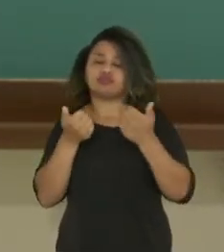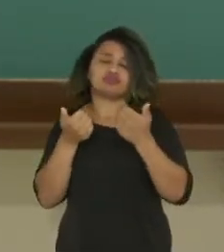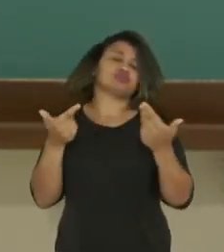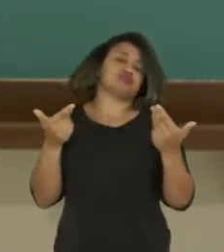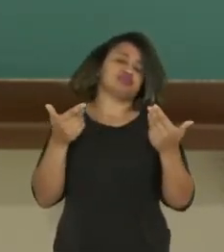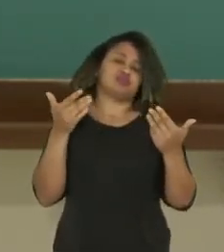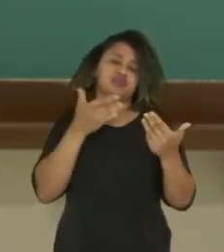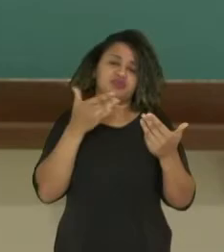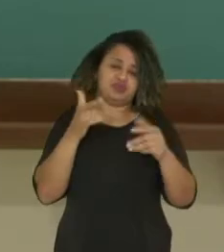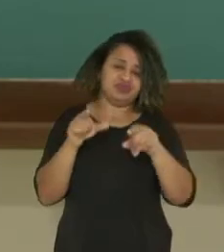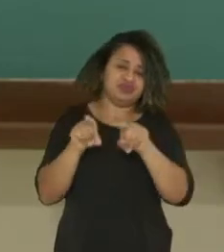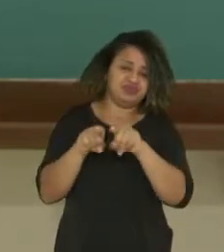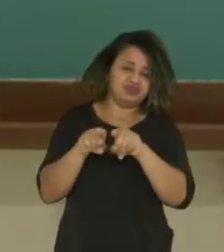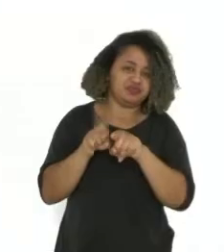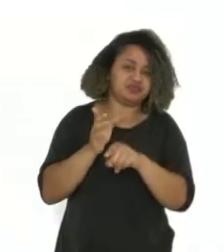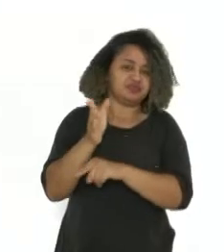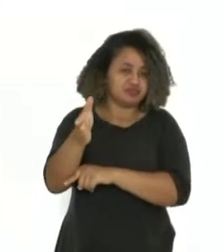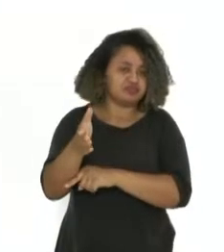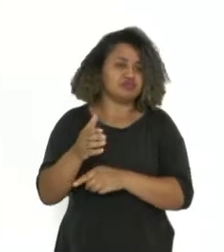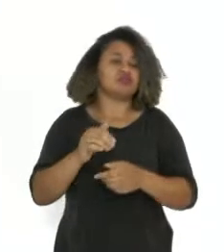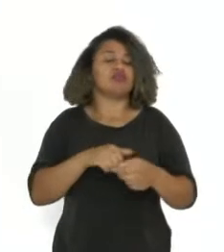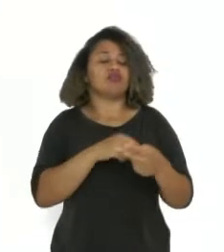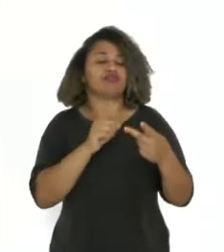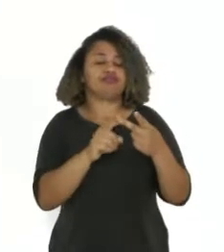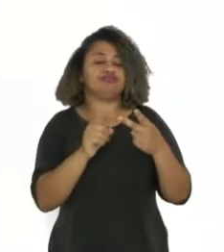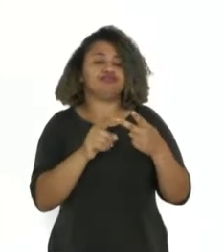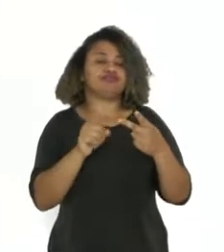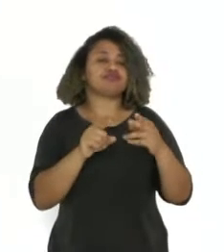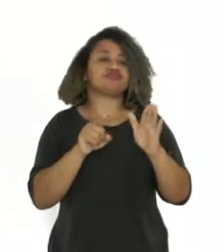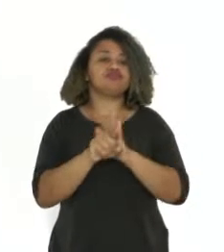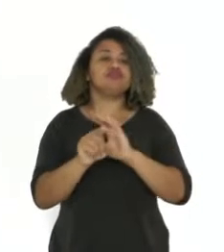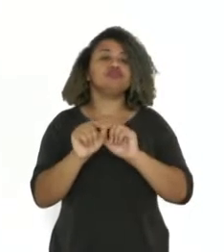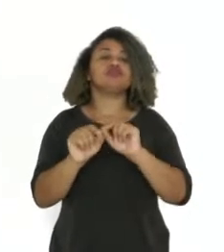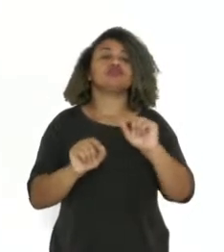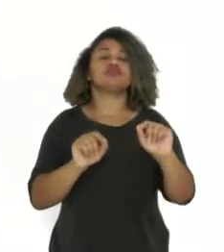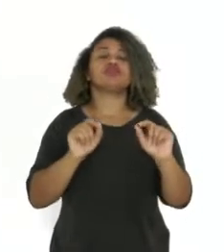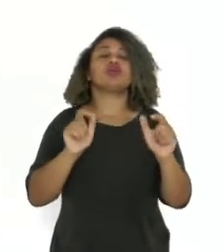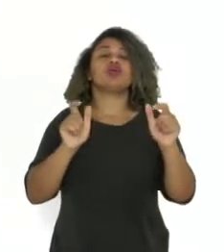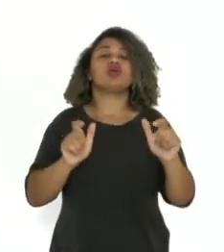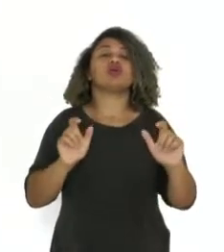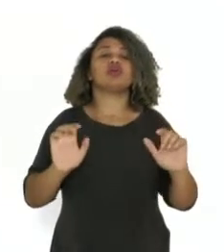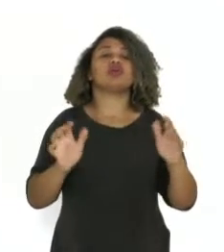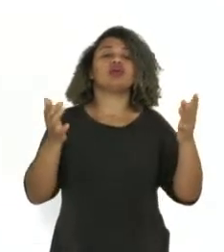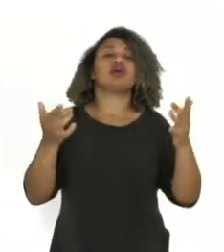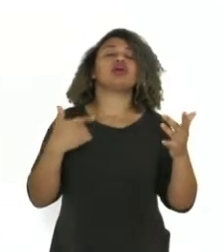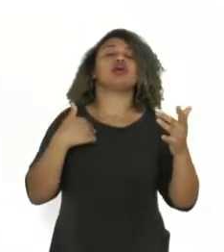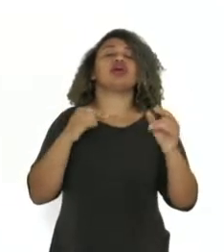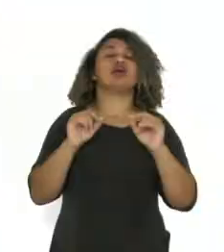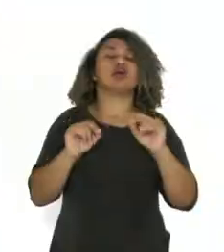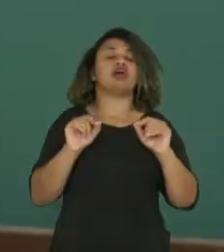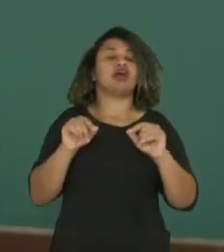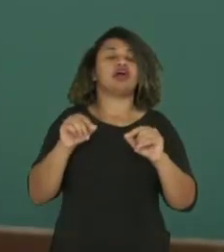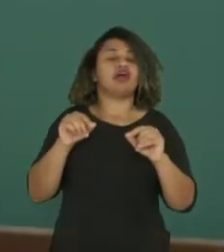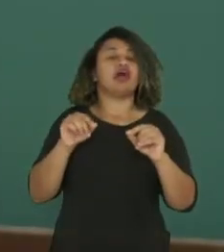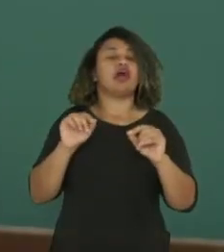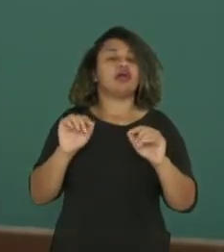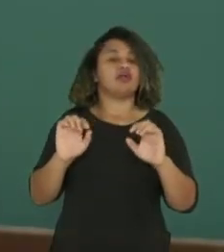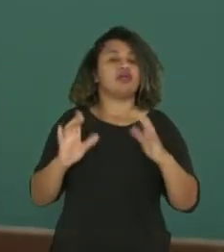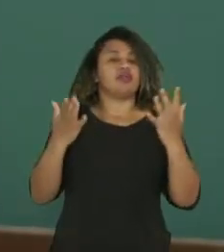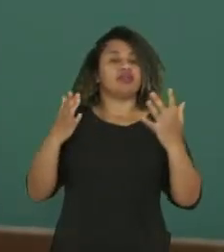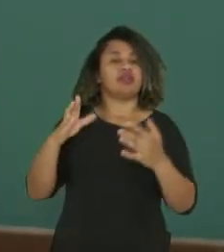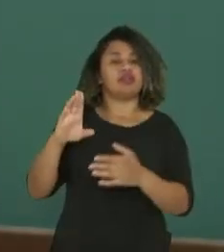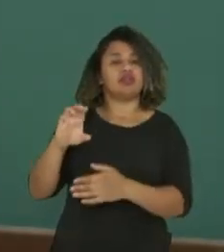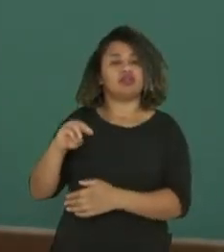guloseimas, não é verdade? Ó, e segundo aqui, ó, donde se passa la feira mistura? Então, vimos